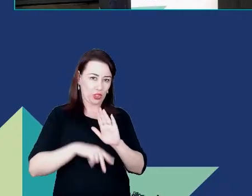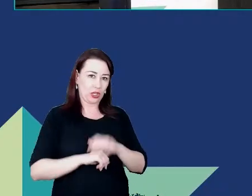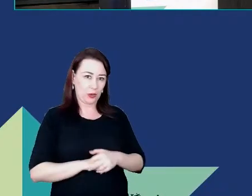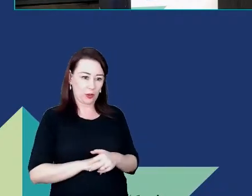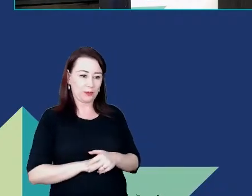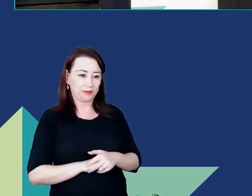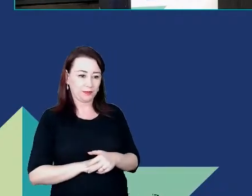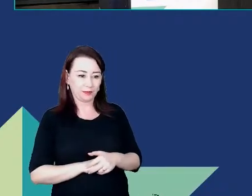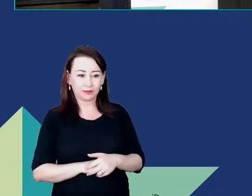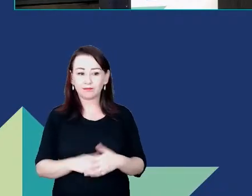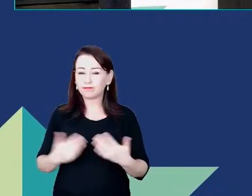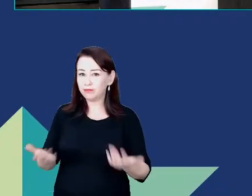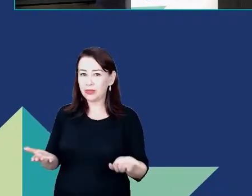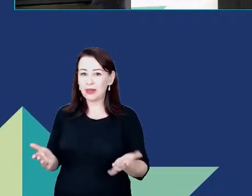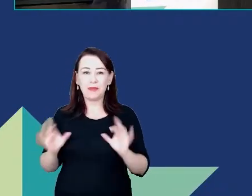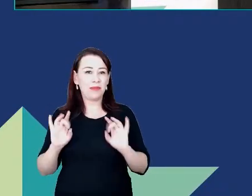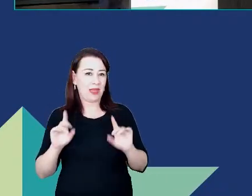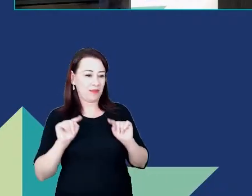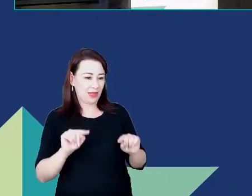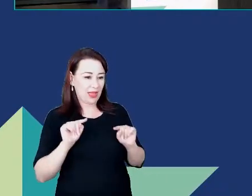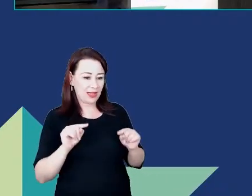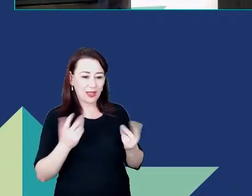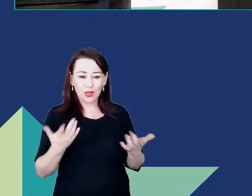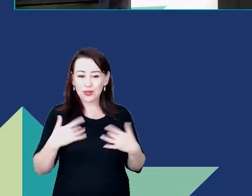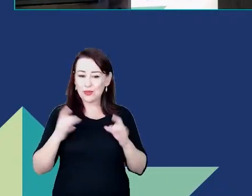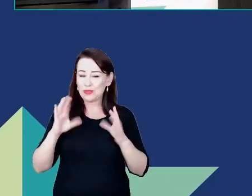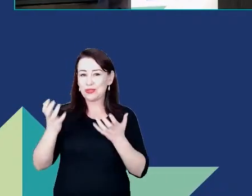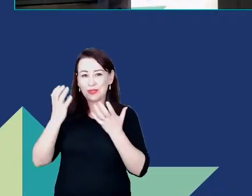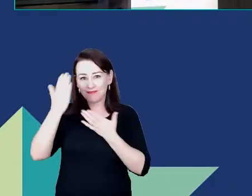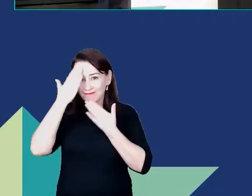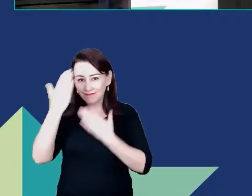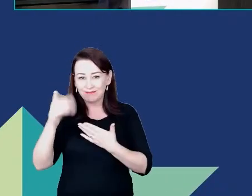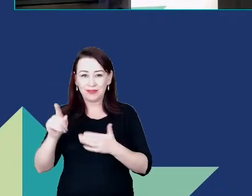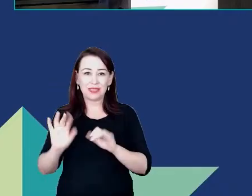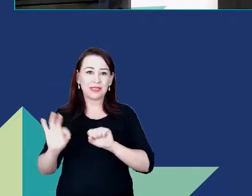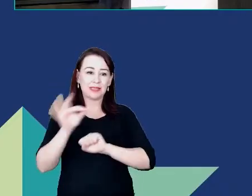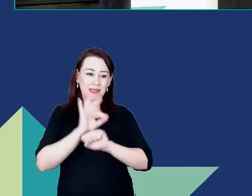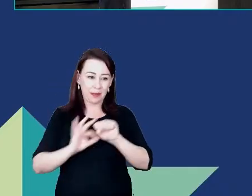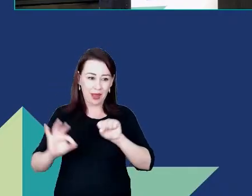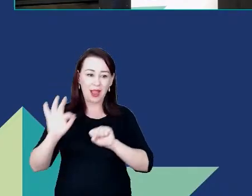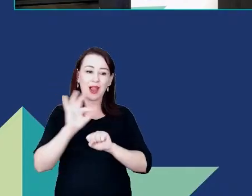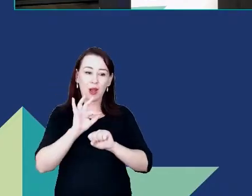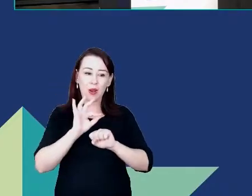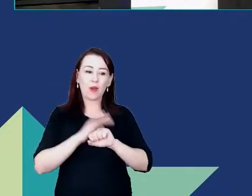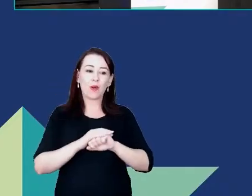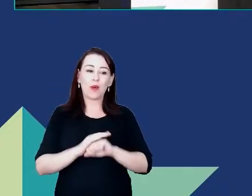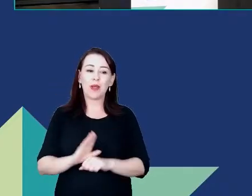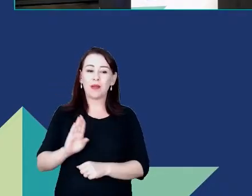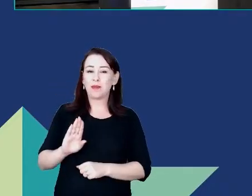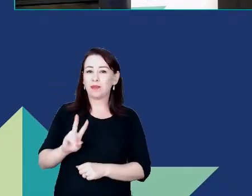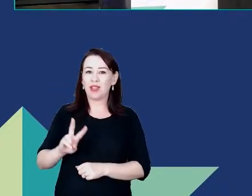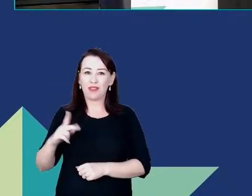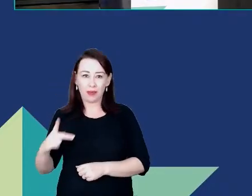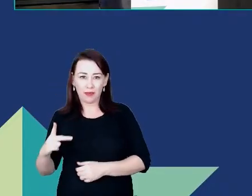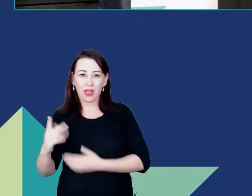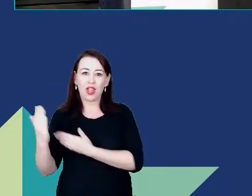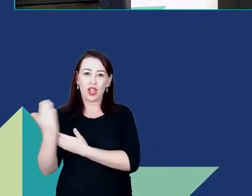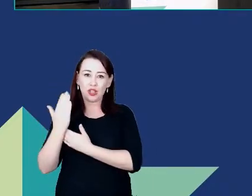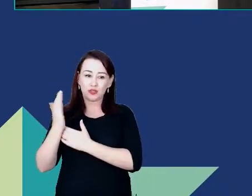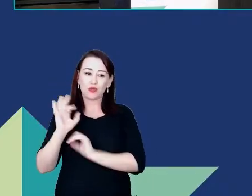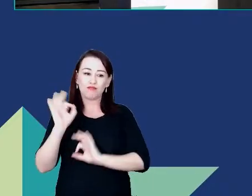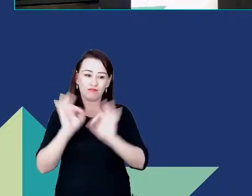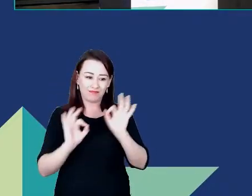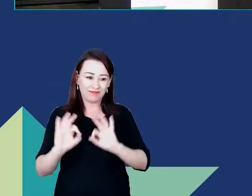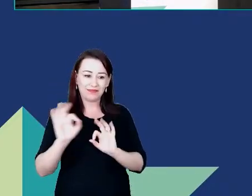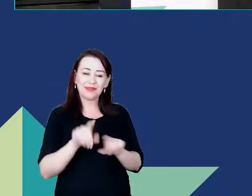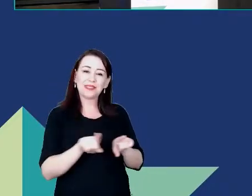isso, né? Acho que estamos só agradecer mais uma vez a Samarco, né? A BVP por a contribuição aqui na apresentação, tá? E